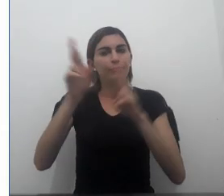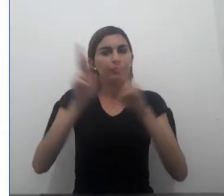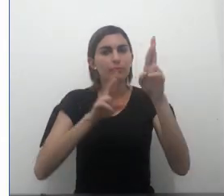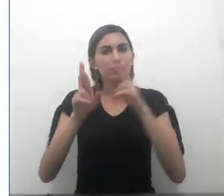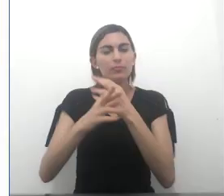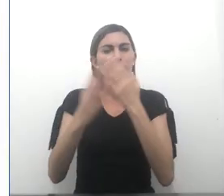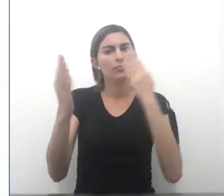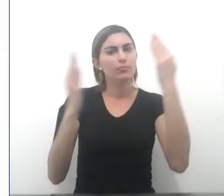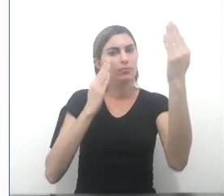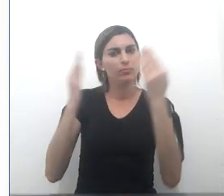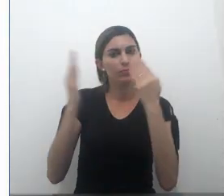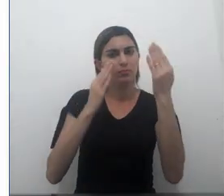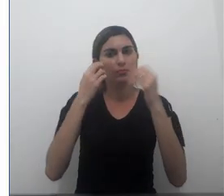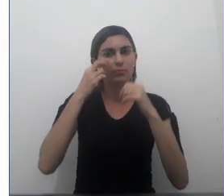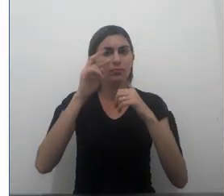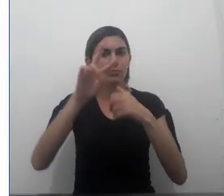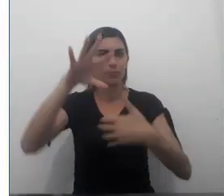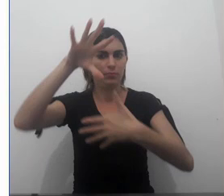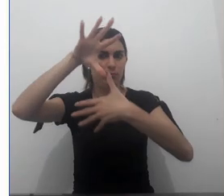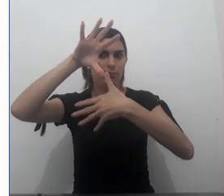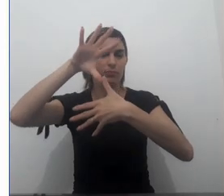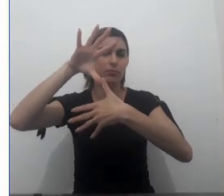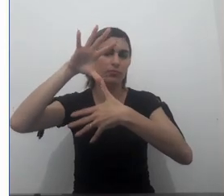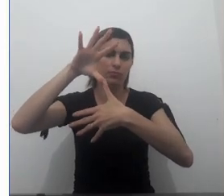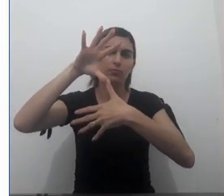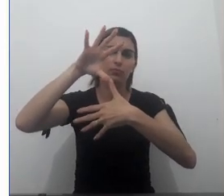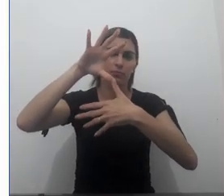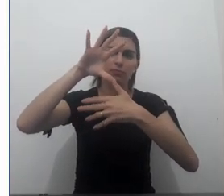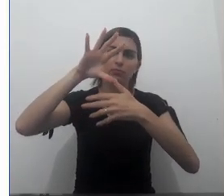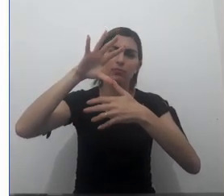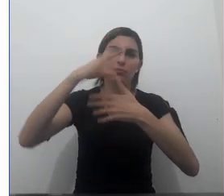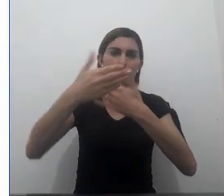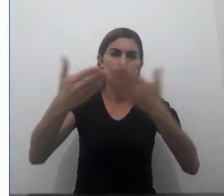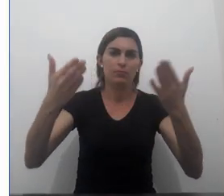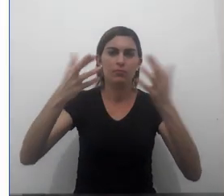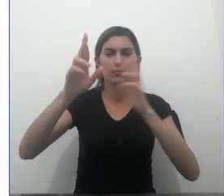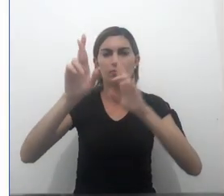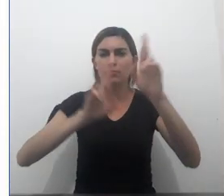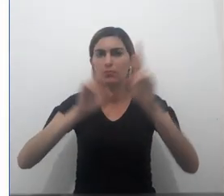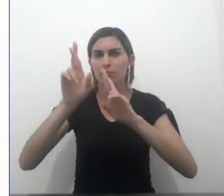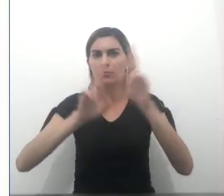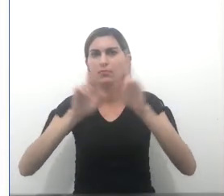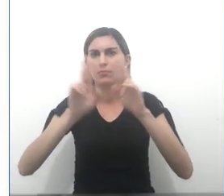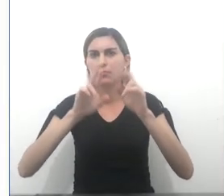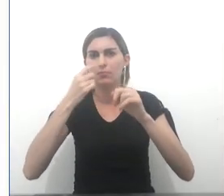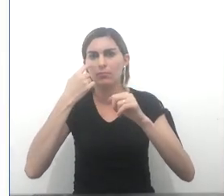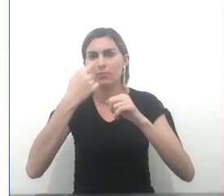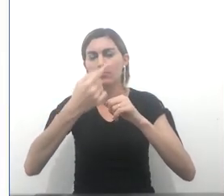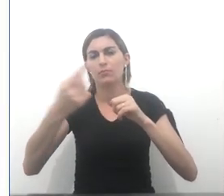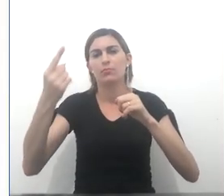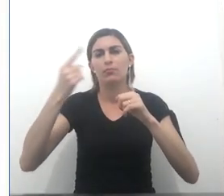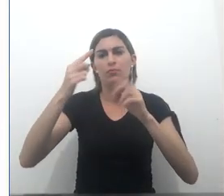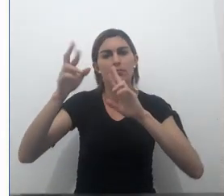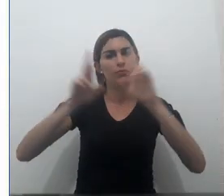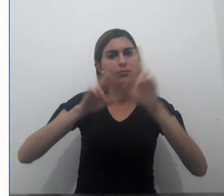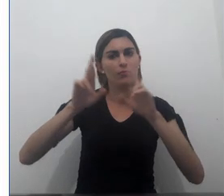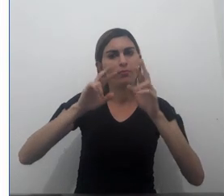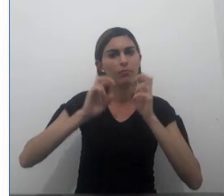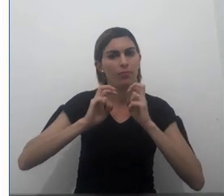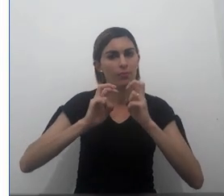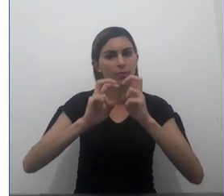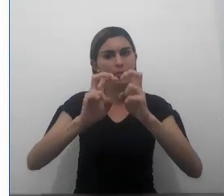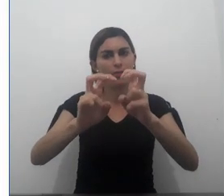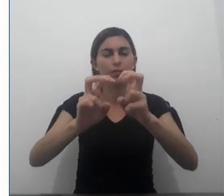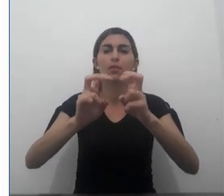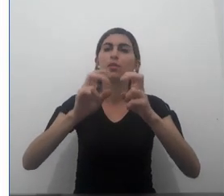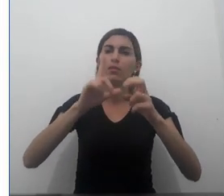rodovias, né? Se a gente for fazer uma comparação do mapa da questão hidroviária e do mapa da questão